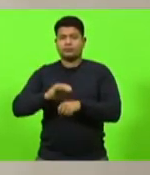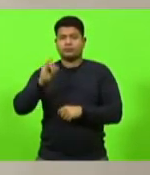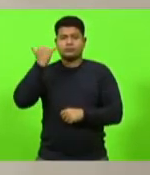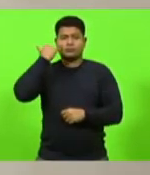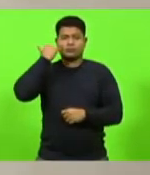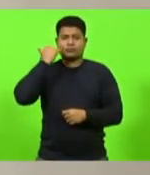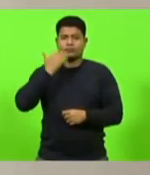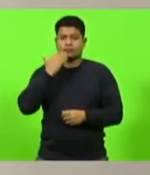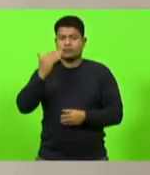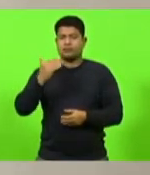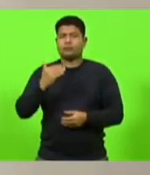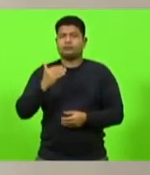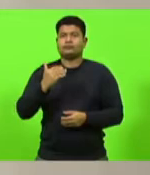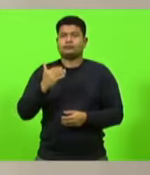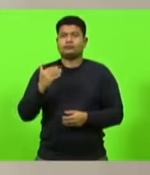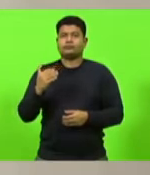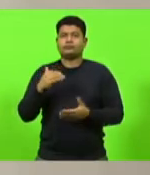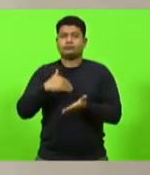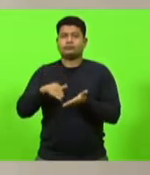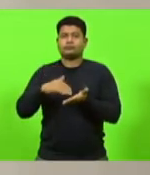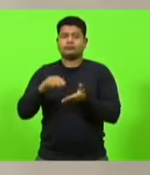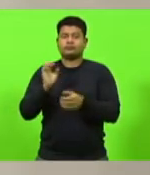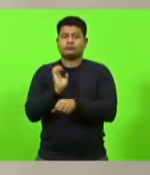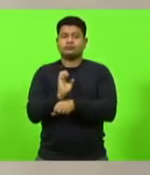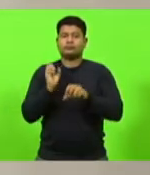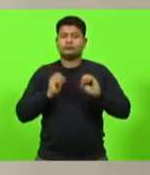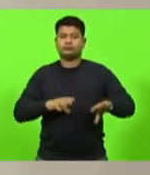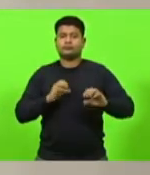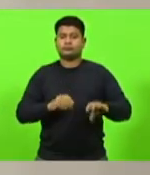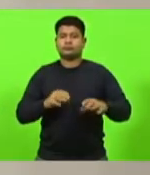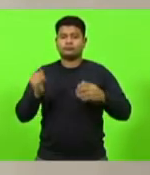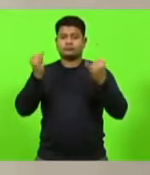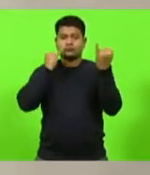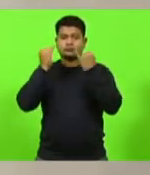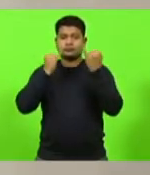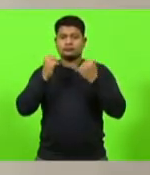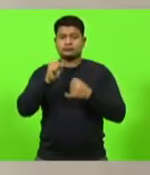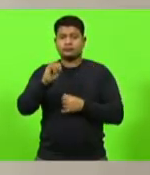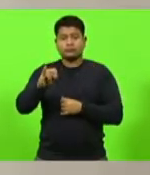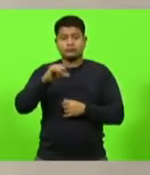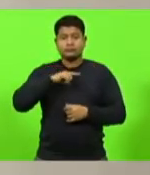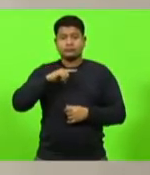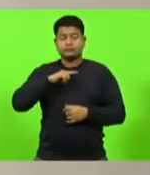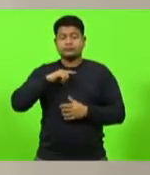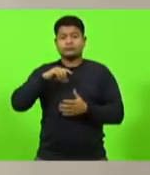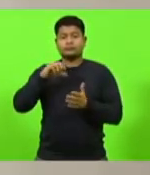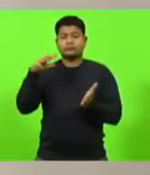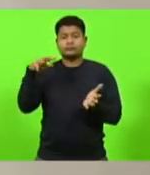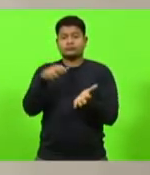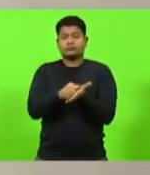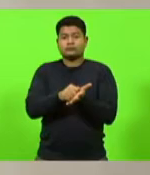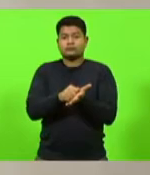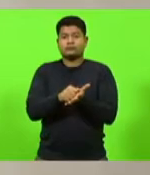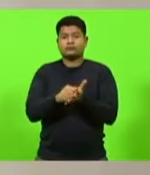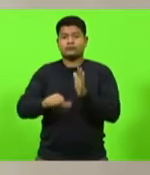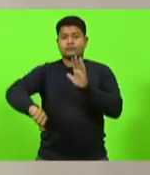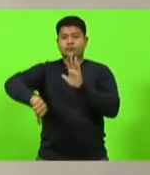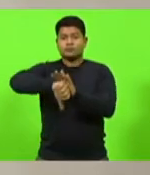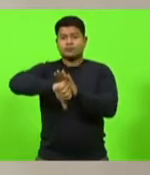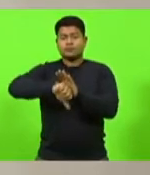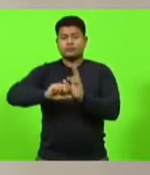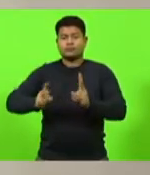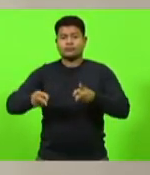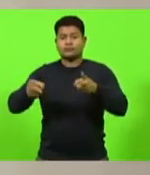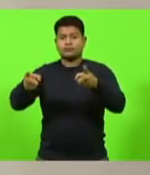Lopes, solicitando ao secretário de Estado da Educação informações acerca da existência de registro criminal e continuidade